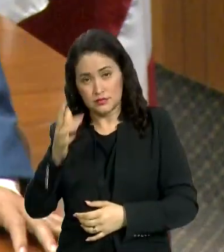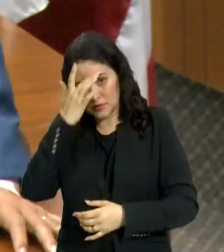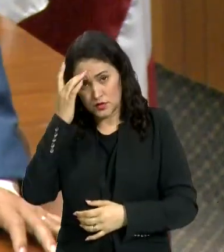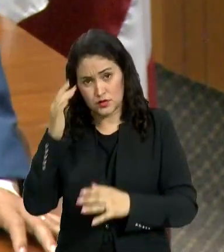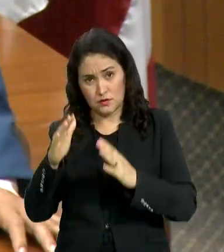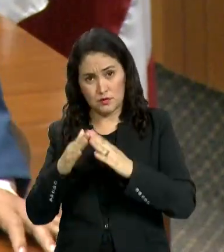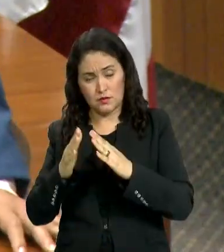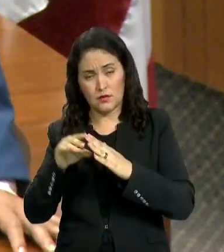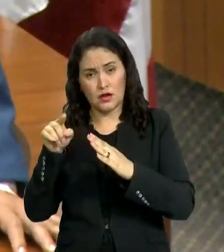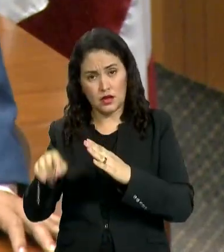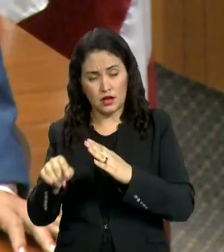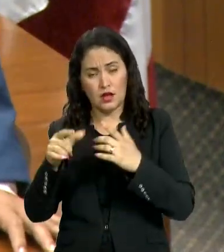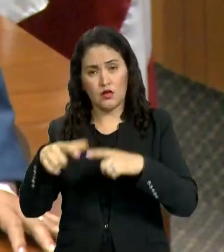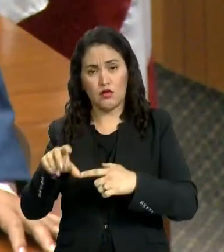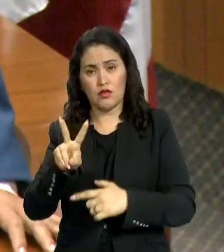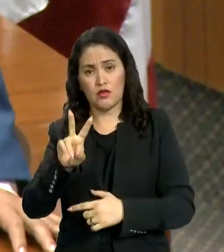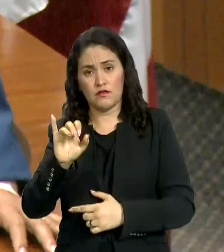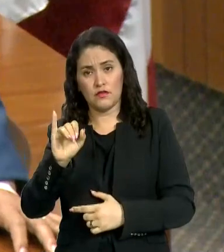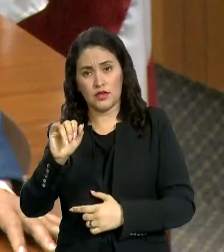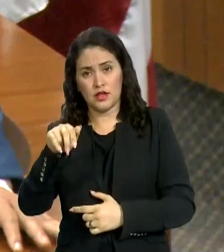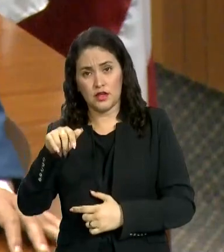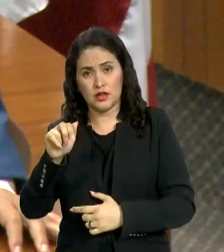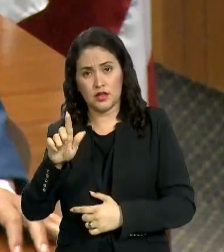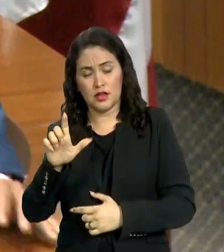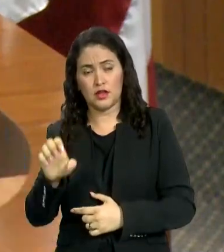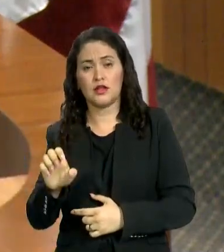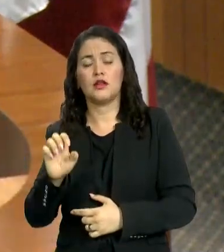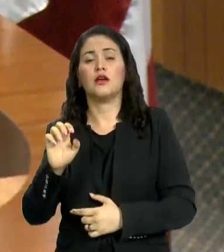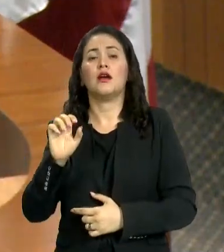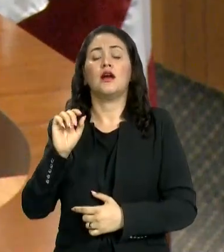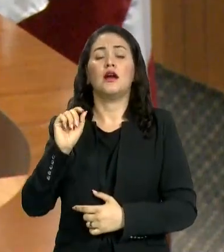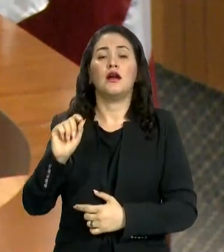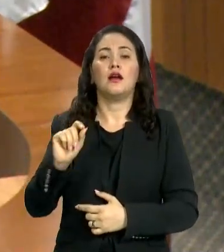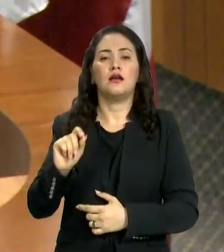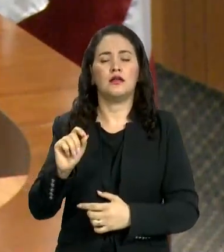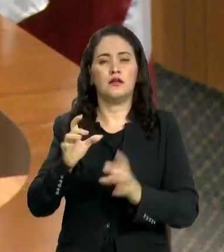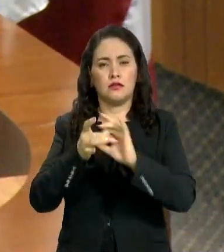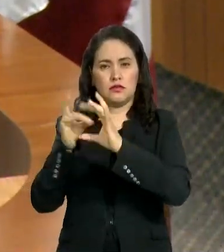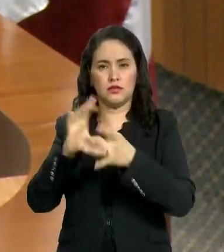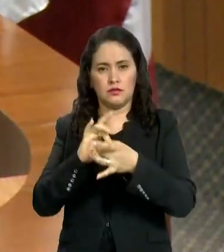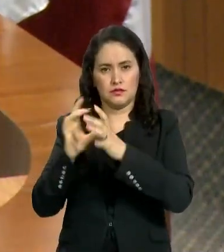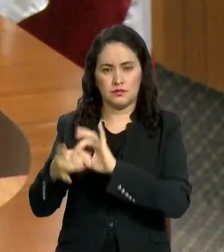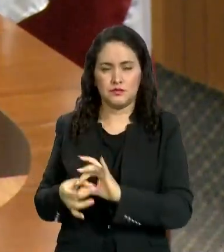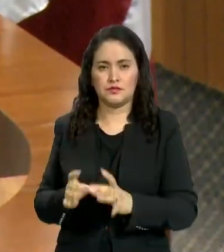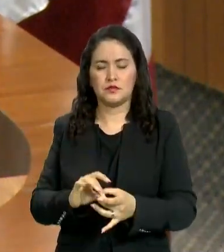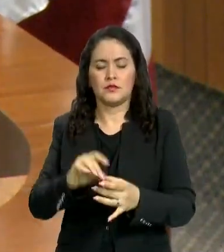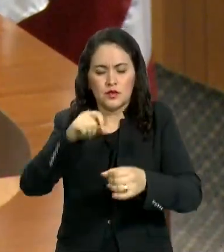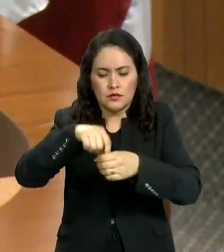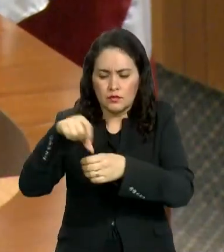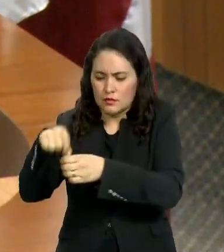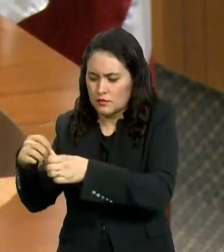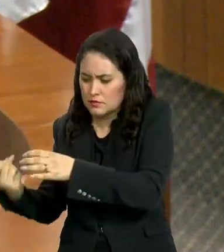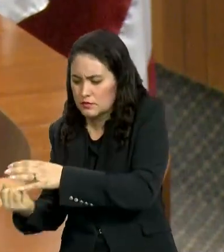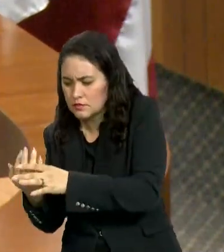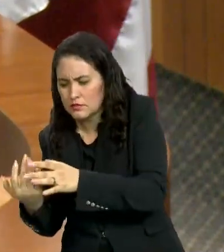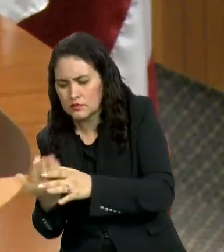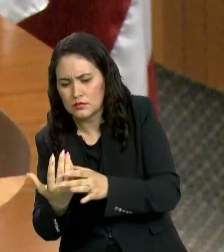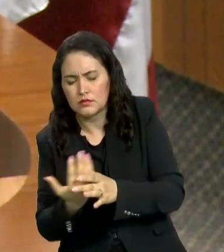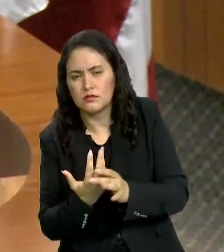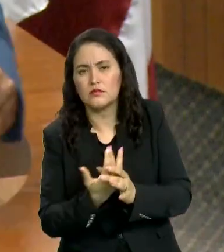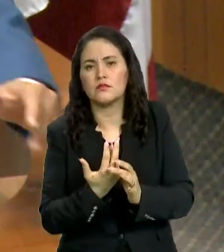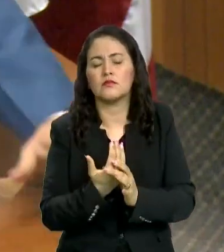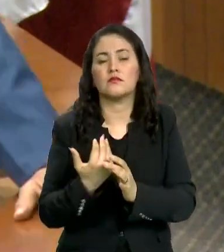né que produzem hortal mas tem as mulheres eu quero chamar atenção das mulheres que produzem